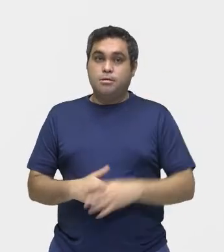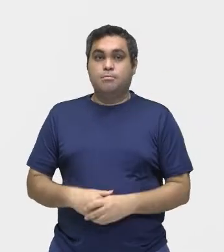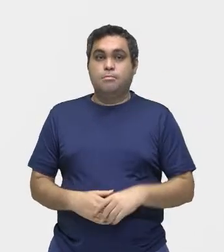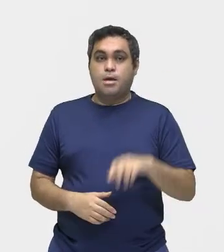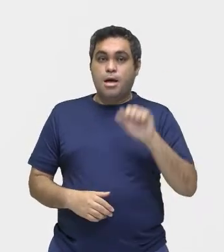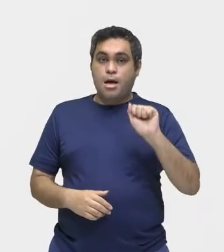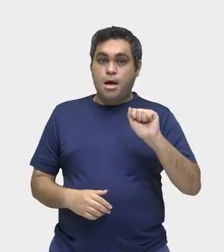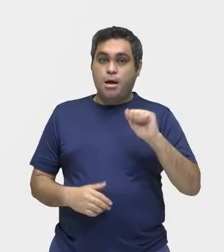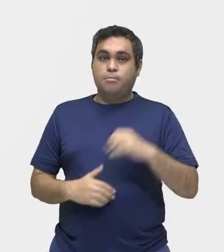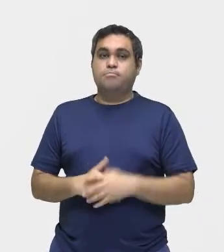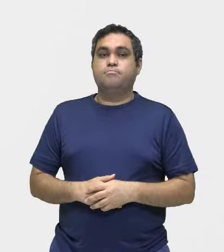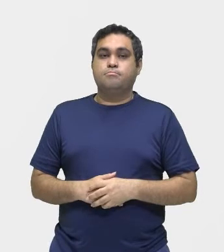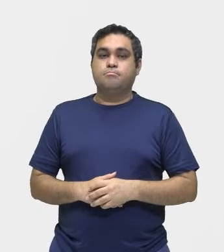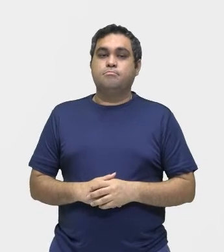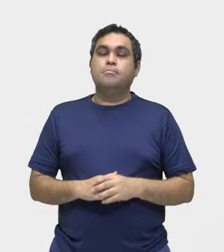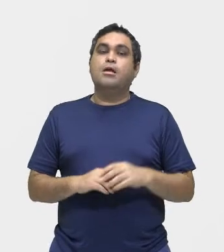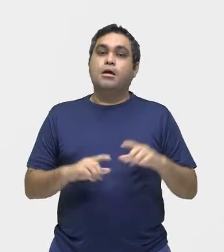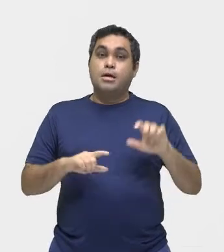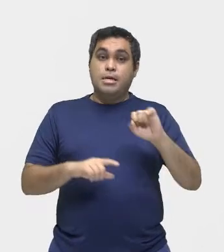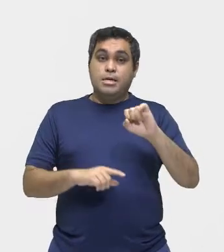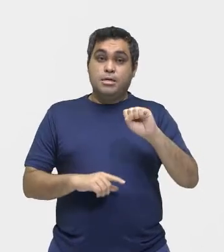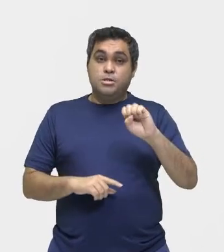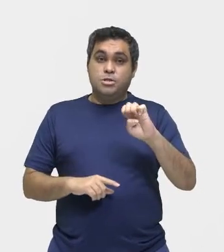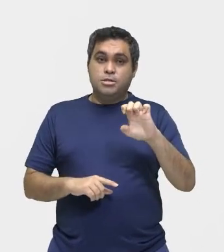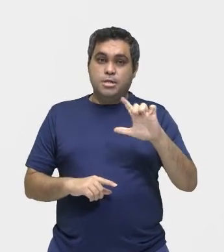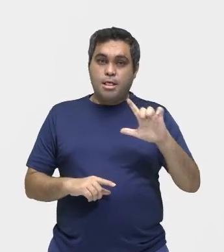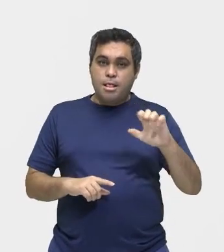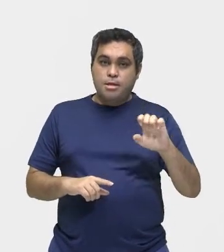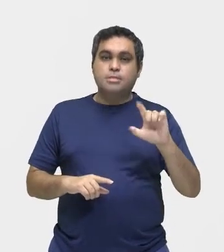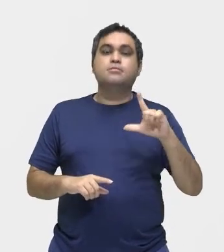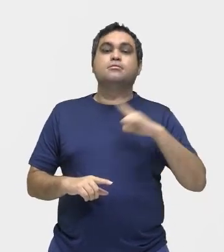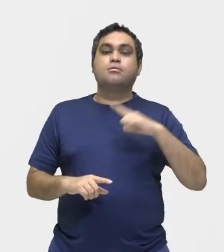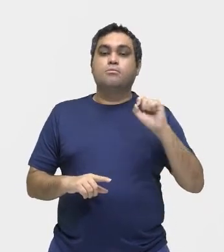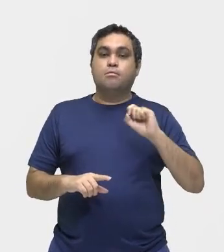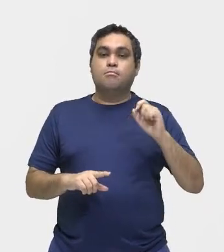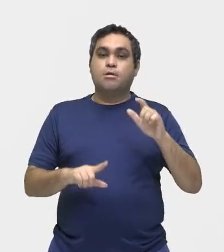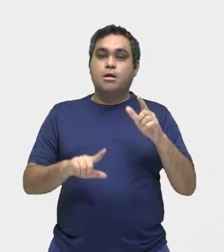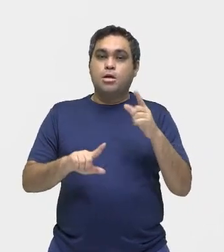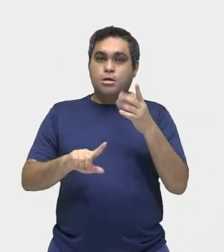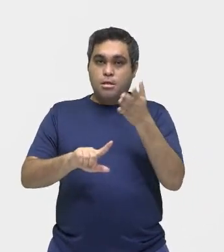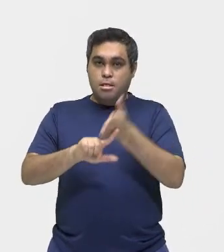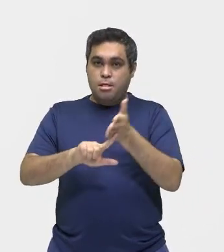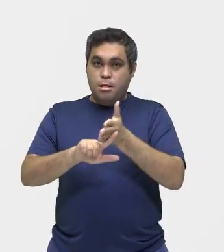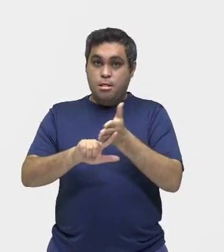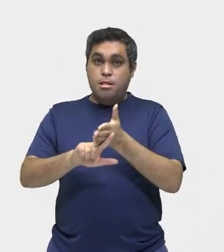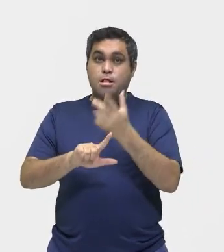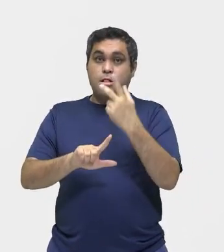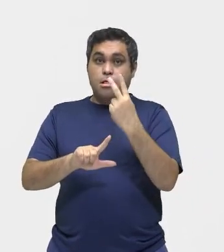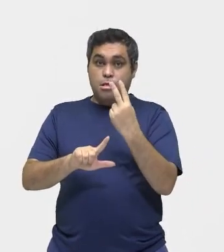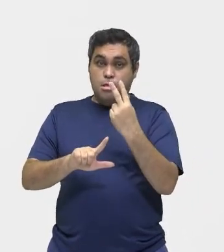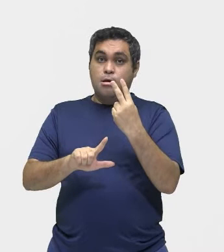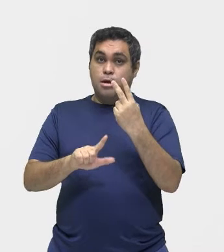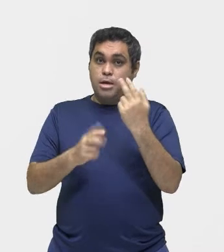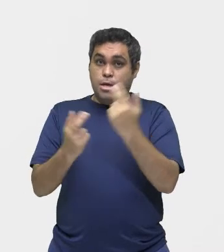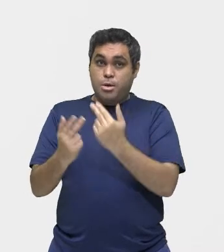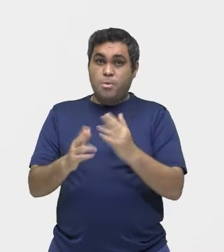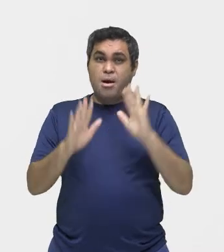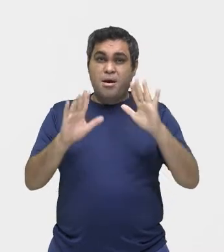com comprimentos iguais. Entretanto, não é possível afirmar nada sobre seus ângulos. Letra